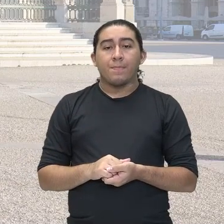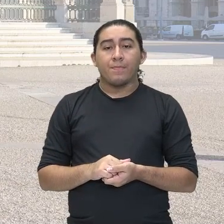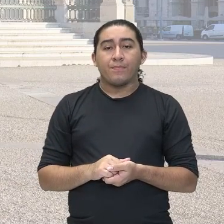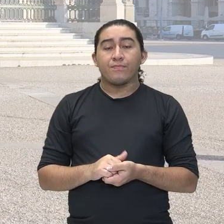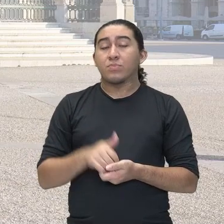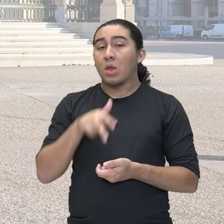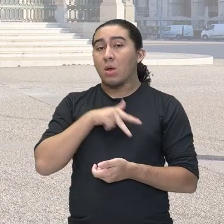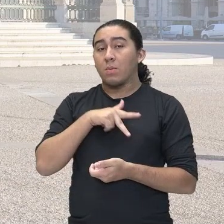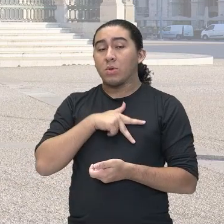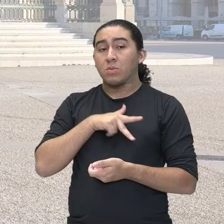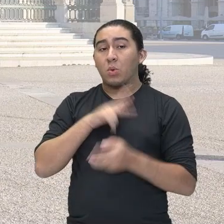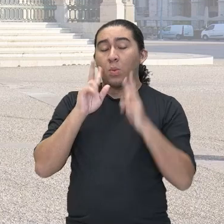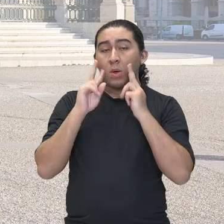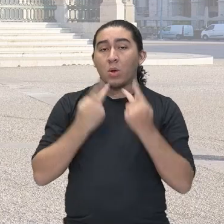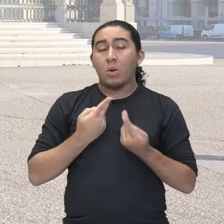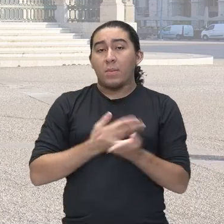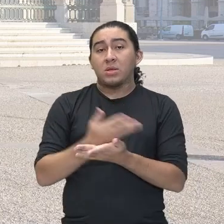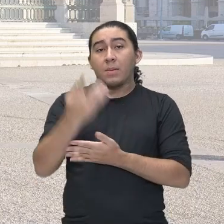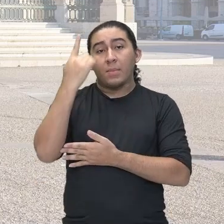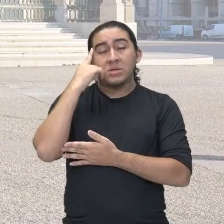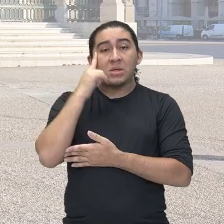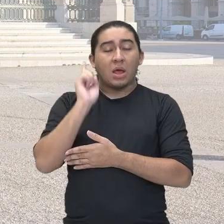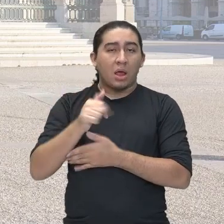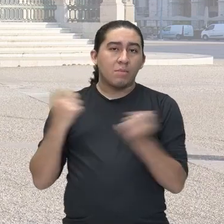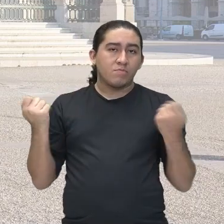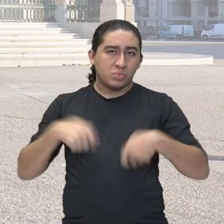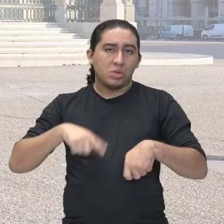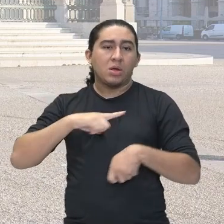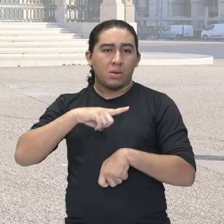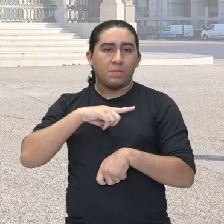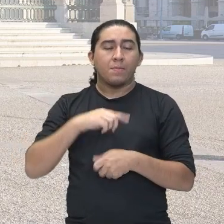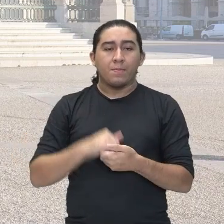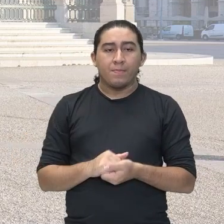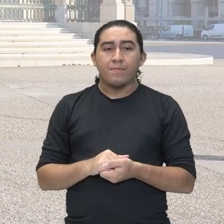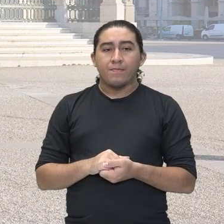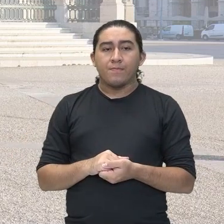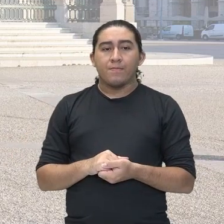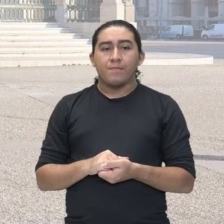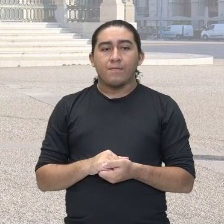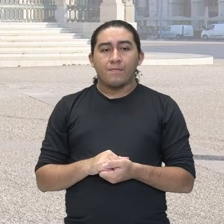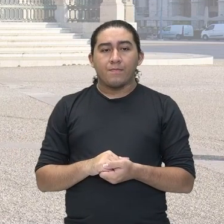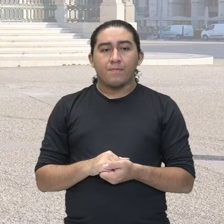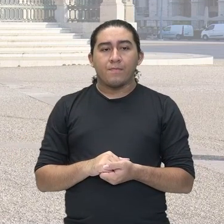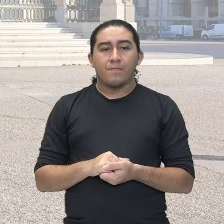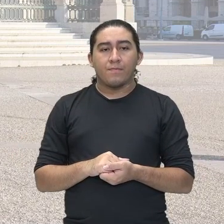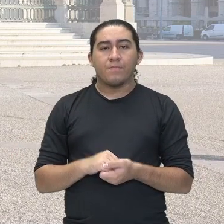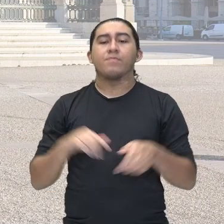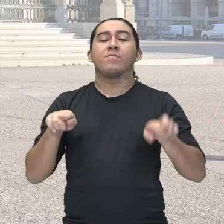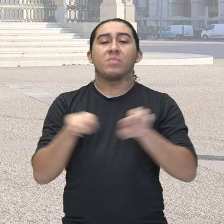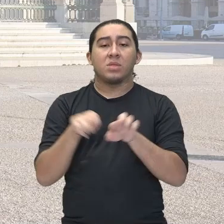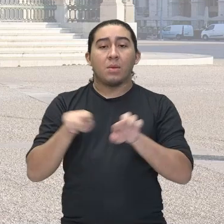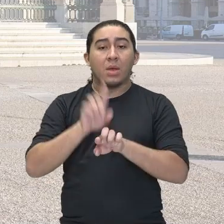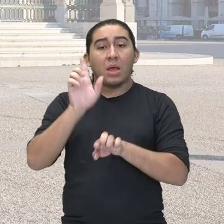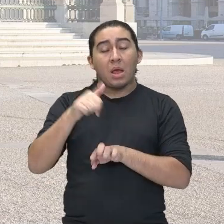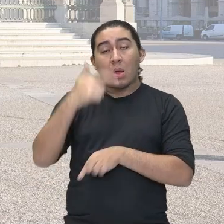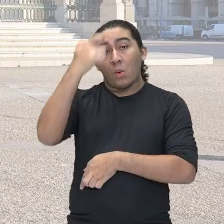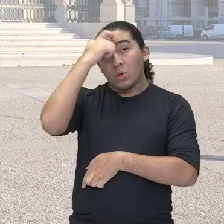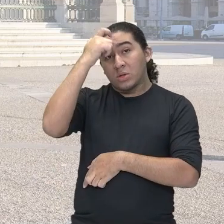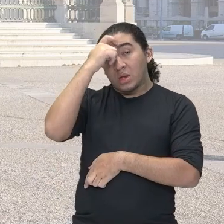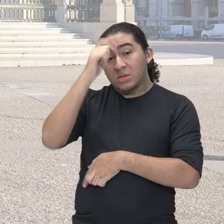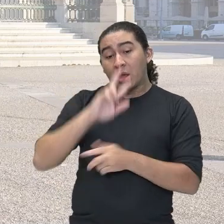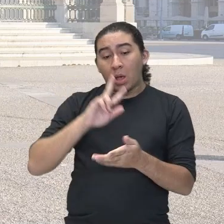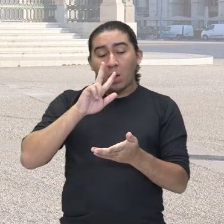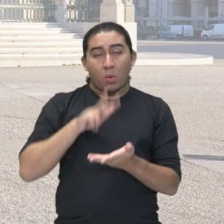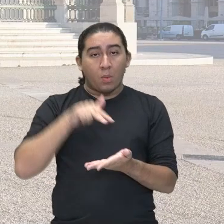vê que ele é capaz. Antropocentrismo, a centralidade da existência humana em relação ao universo